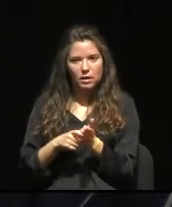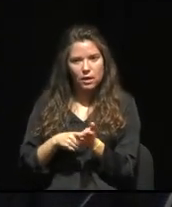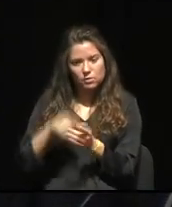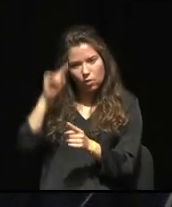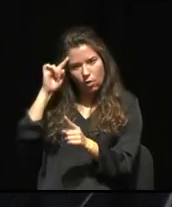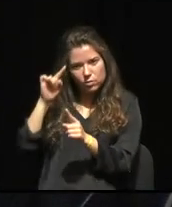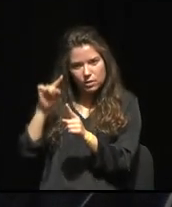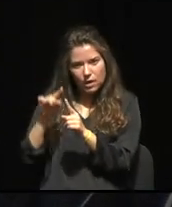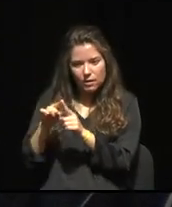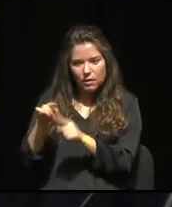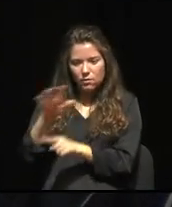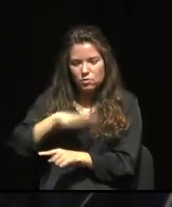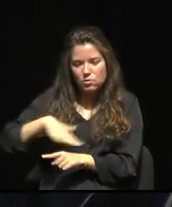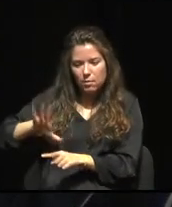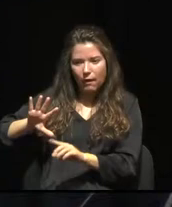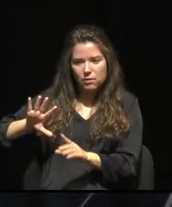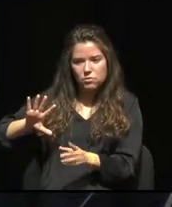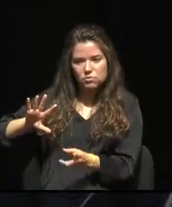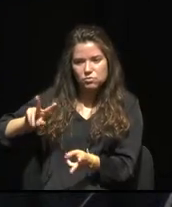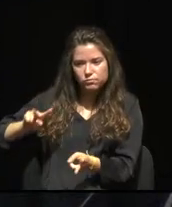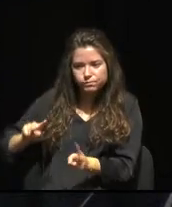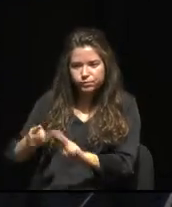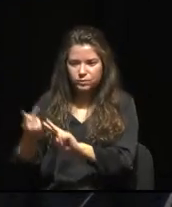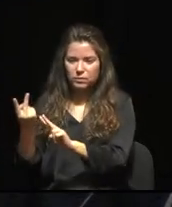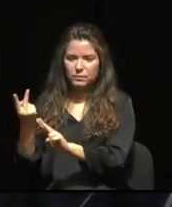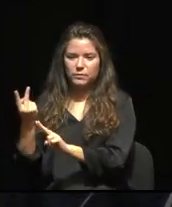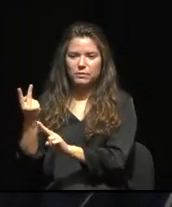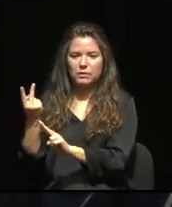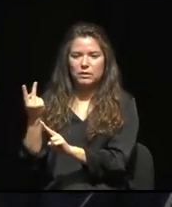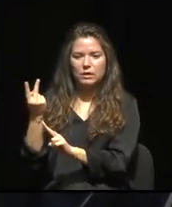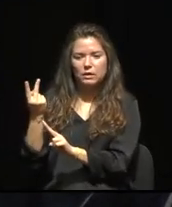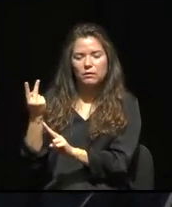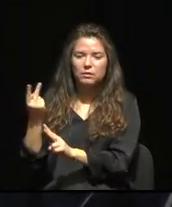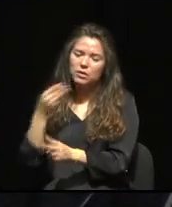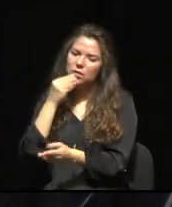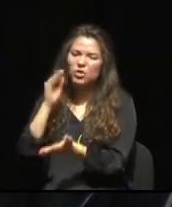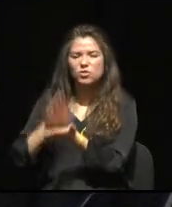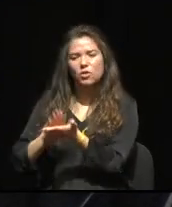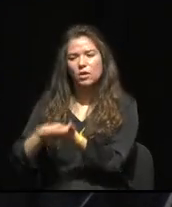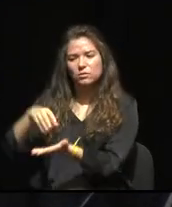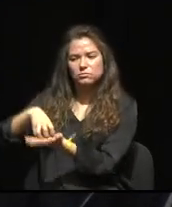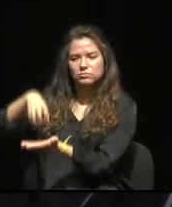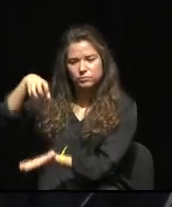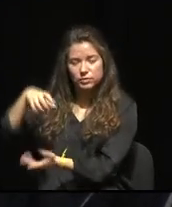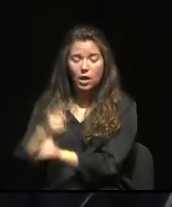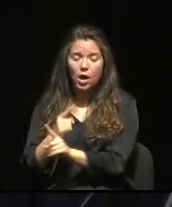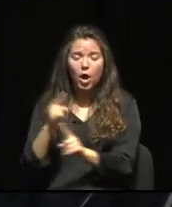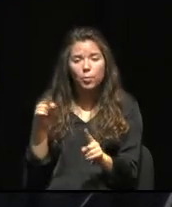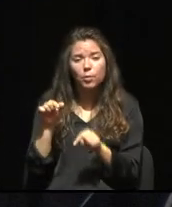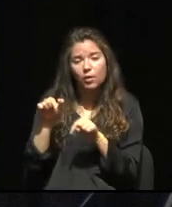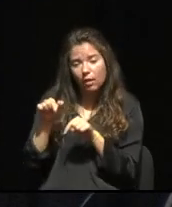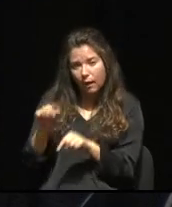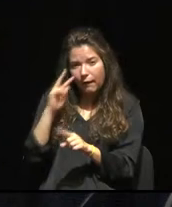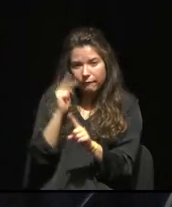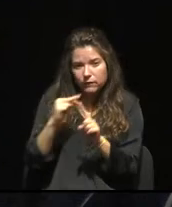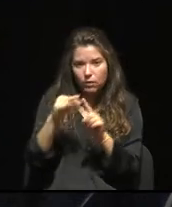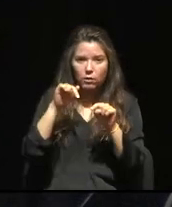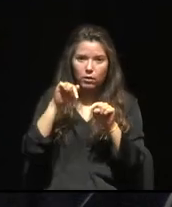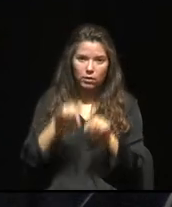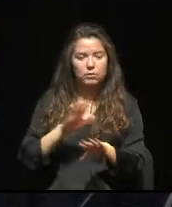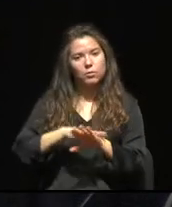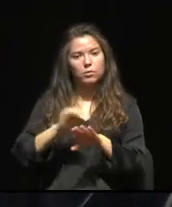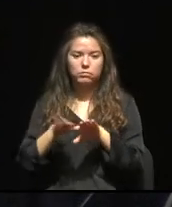transformar o espaço em local de instalação de equipamentos de entretenimento e restauração uma vez que esta visão assumida pelo